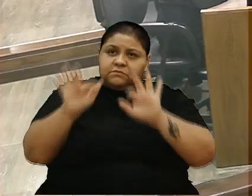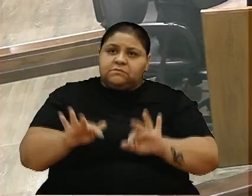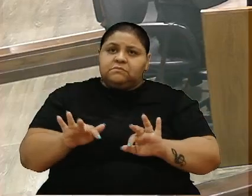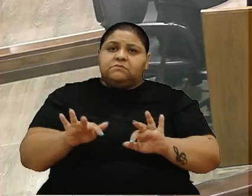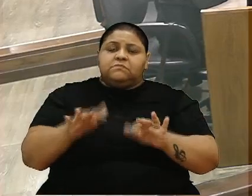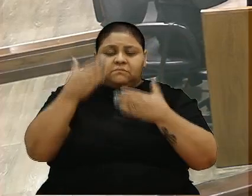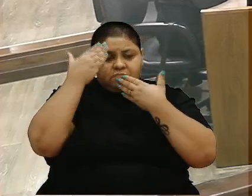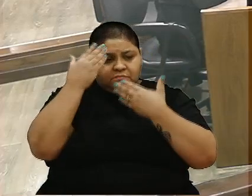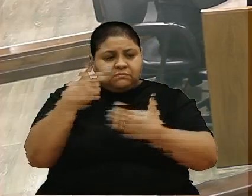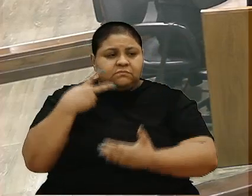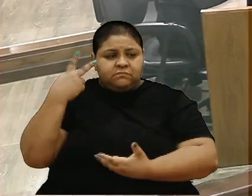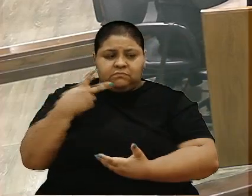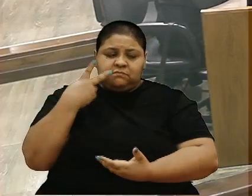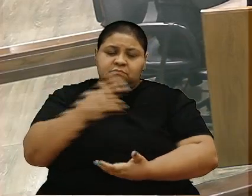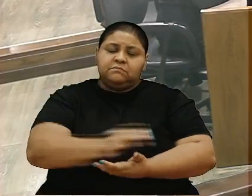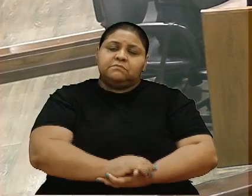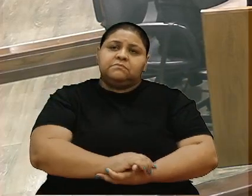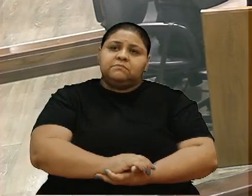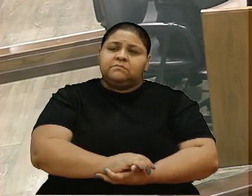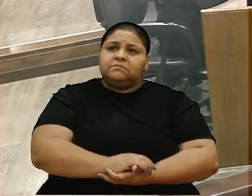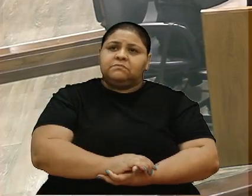Obrigado, vereador. Vereador Friis.